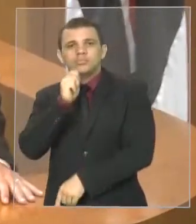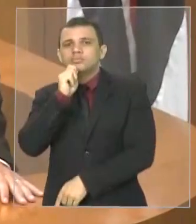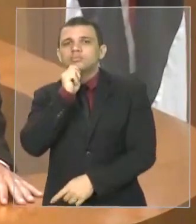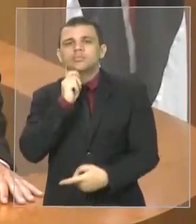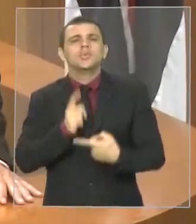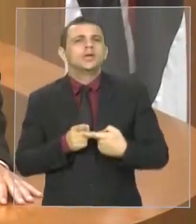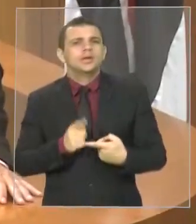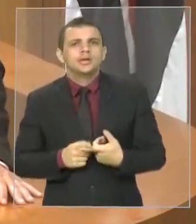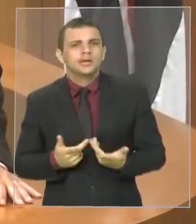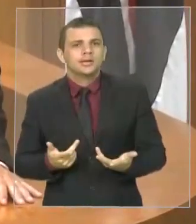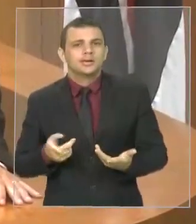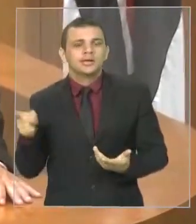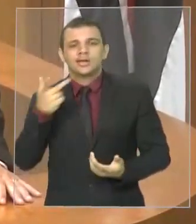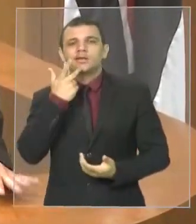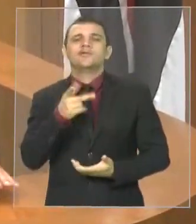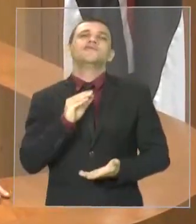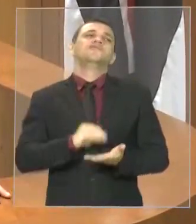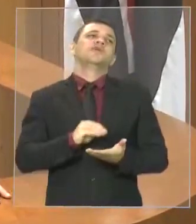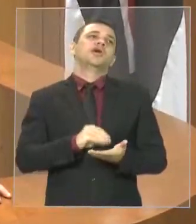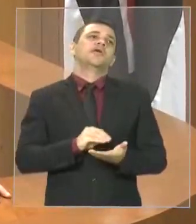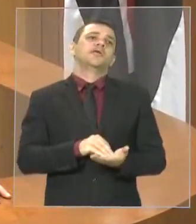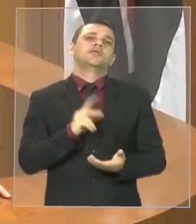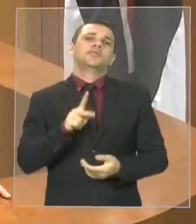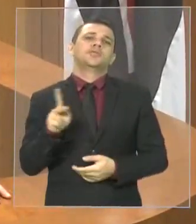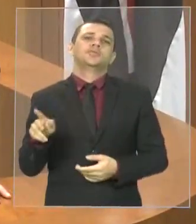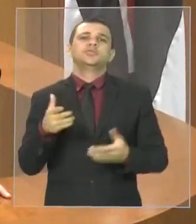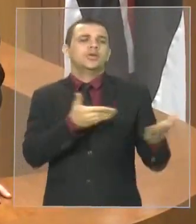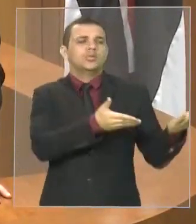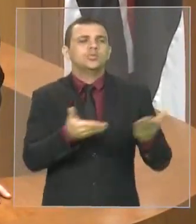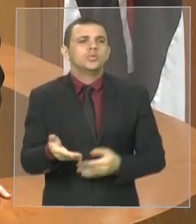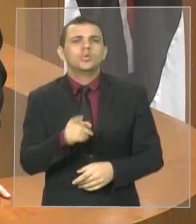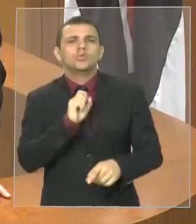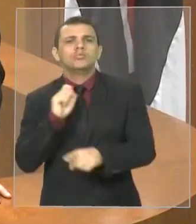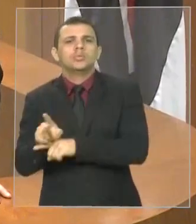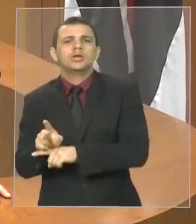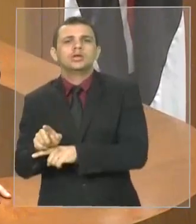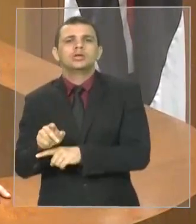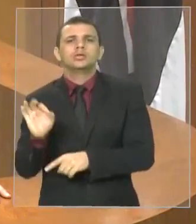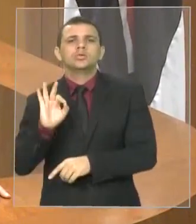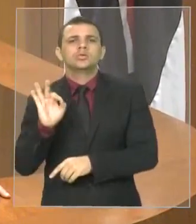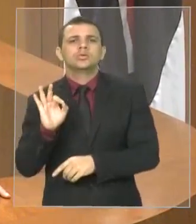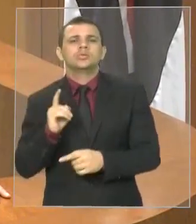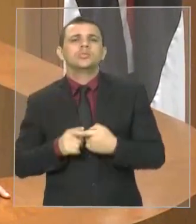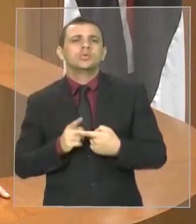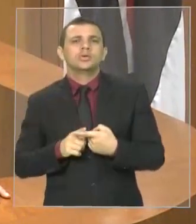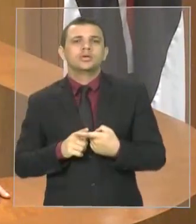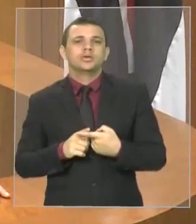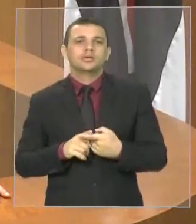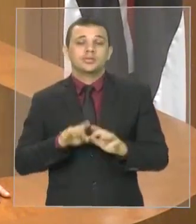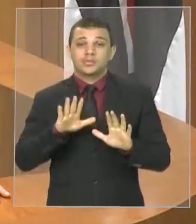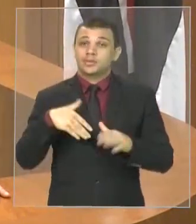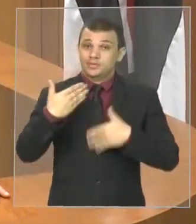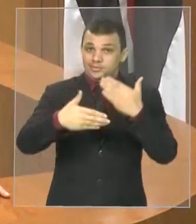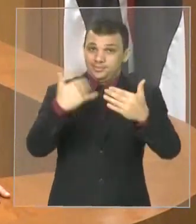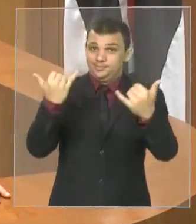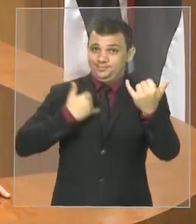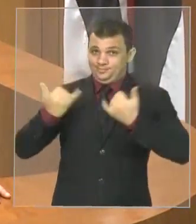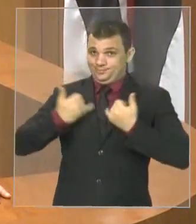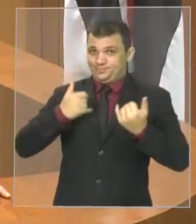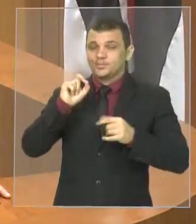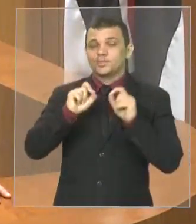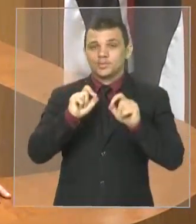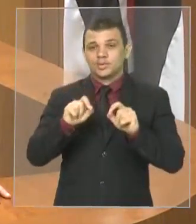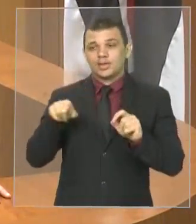Já que ele disse que falta professor, por que não convocou ainda? Agora, eu ouvi dizer na imprensa que ele vai convocar